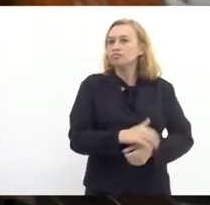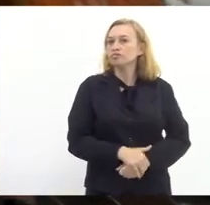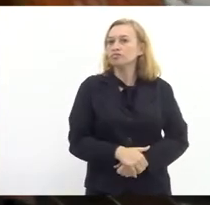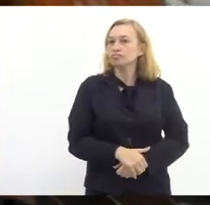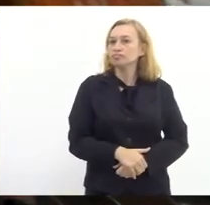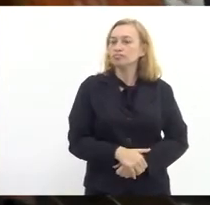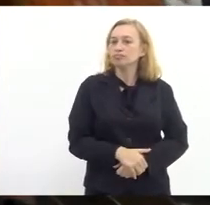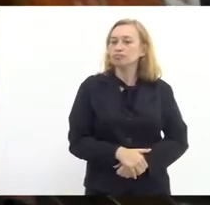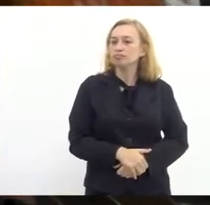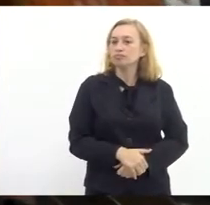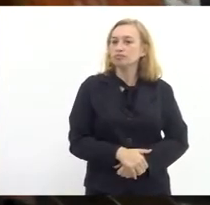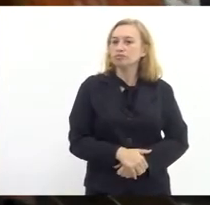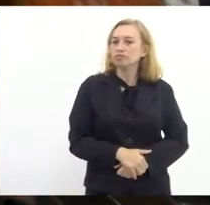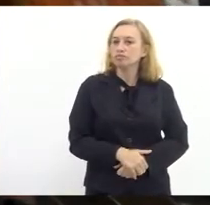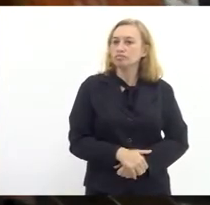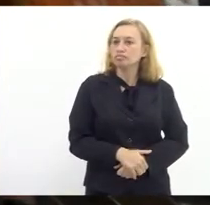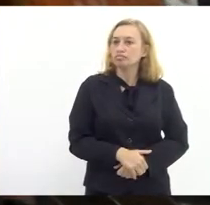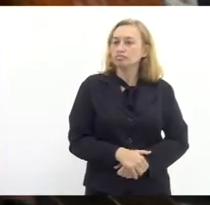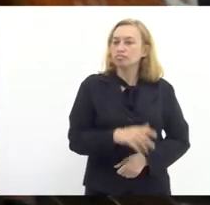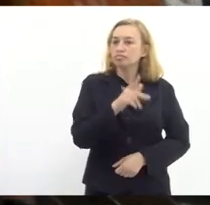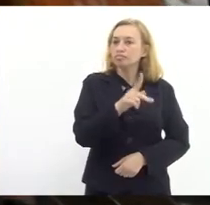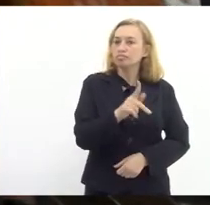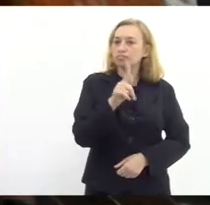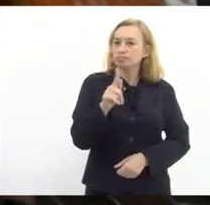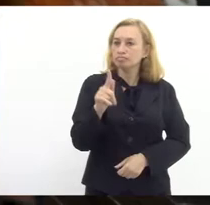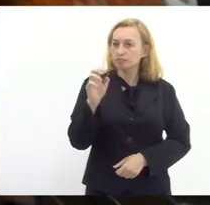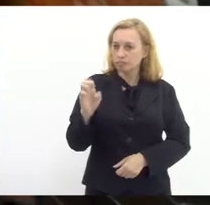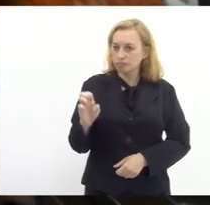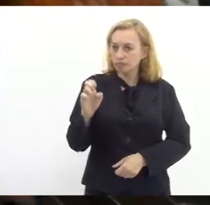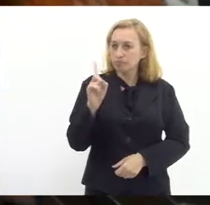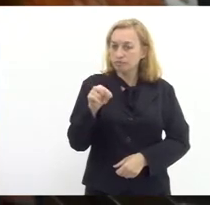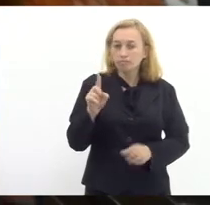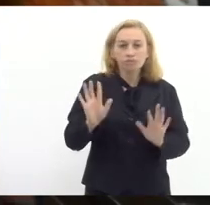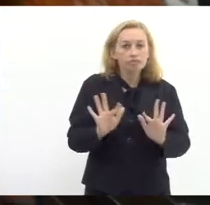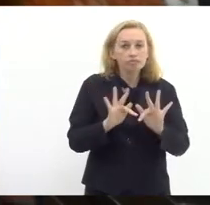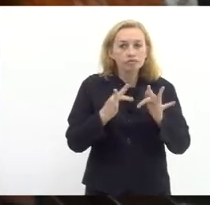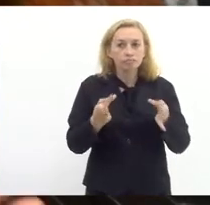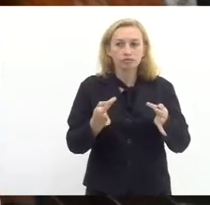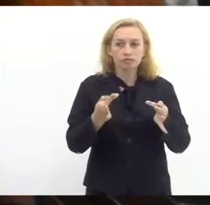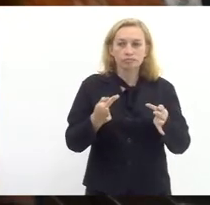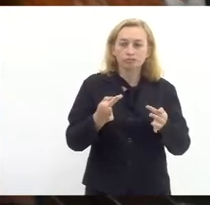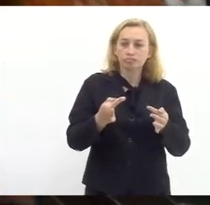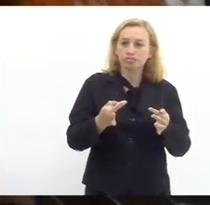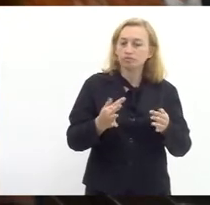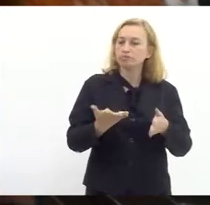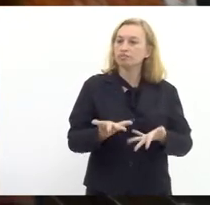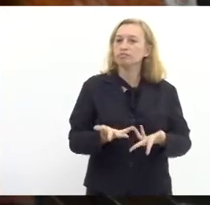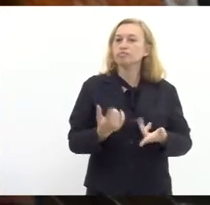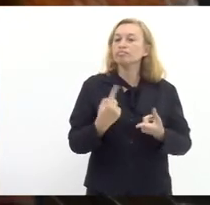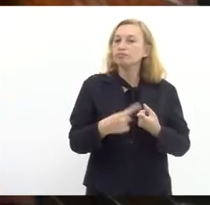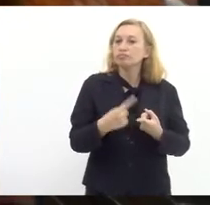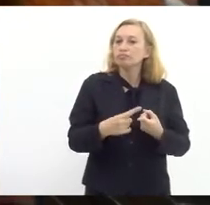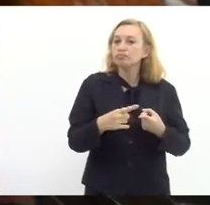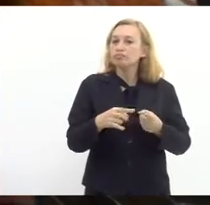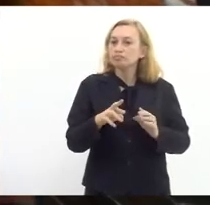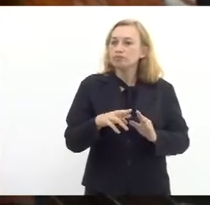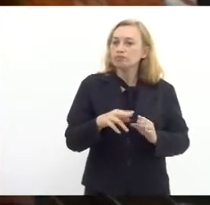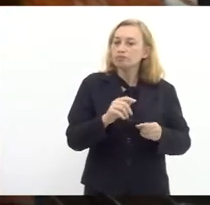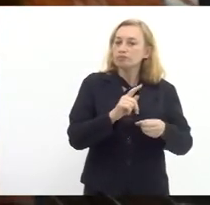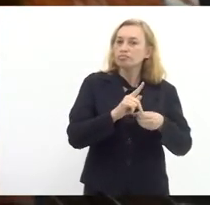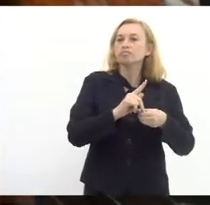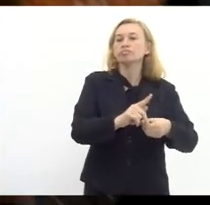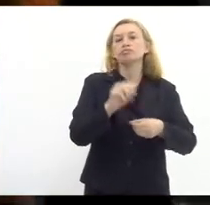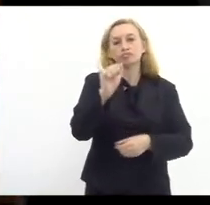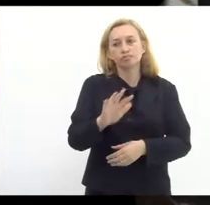O convênio com a PGE, deputado, ele é um convênio muito simples, é um convênio padrão, porque a Procuradoria Geral do Estado ela